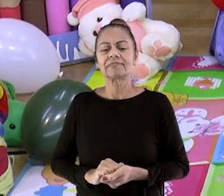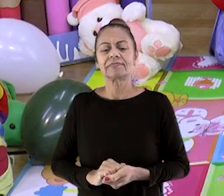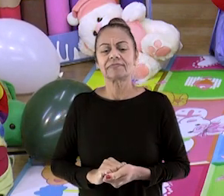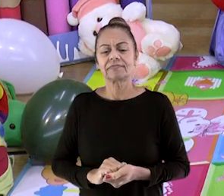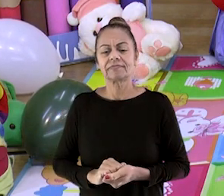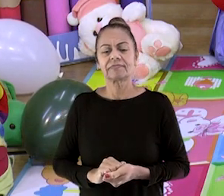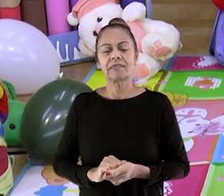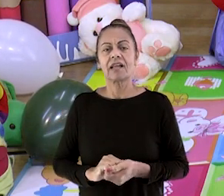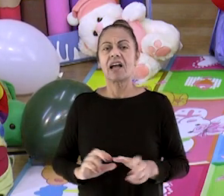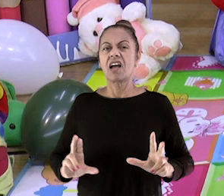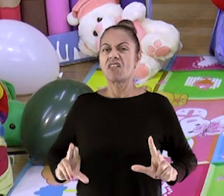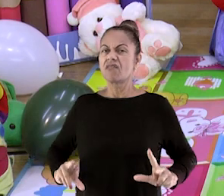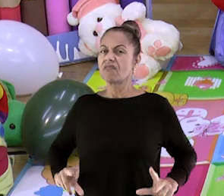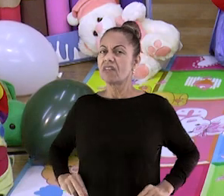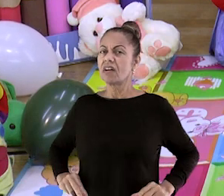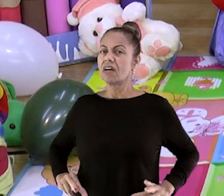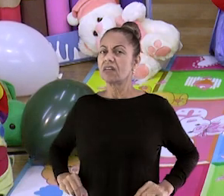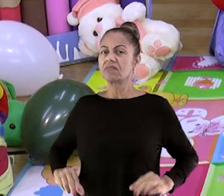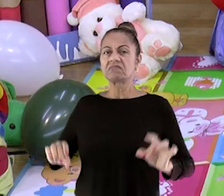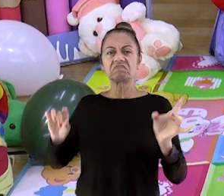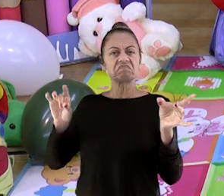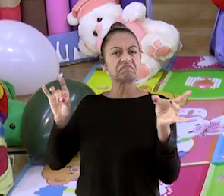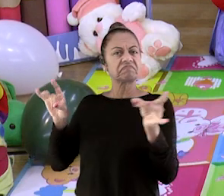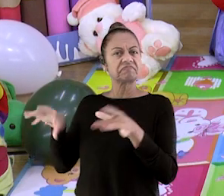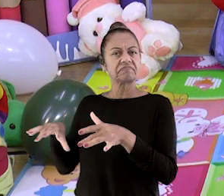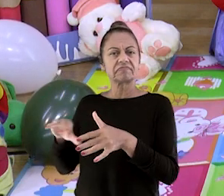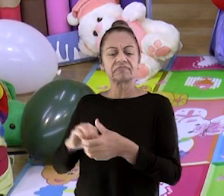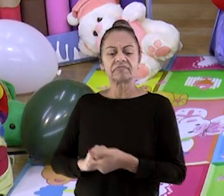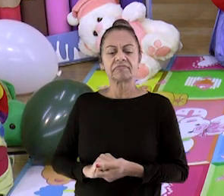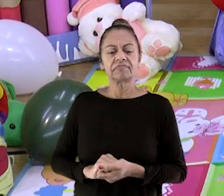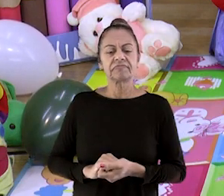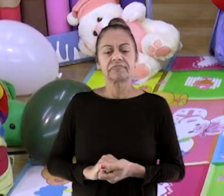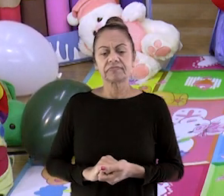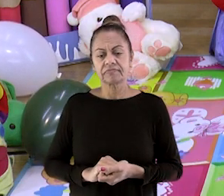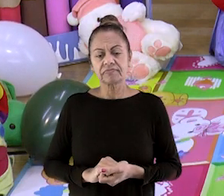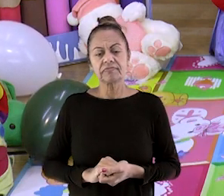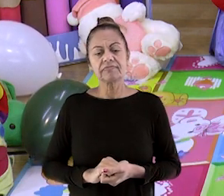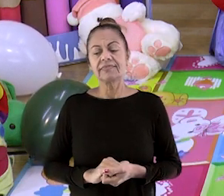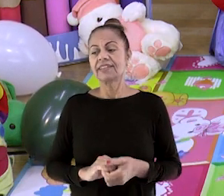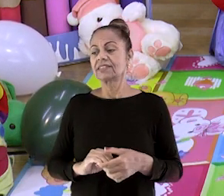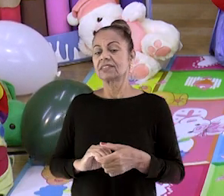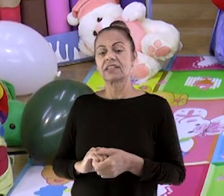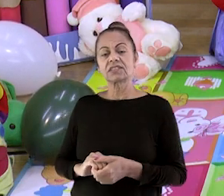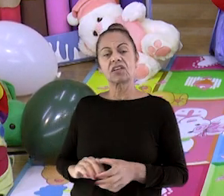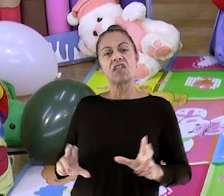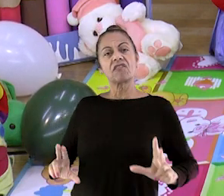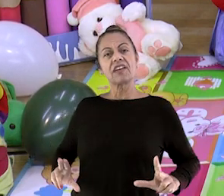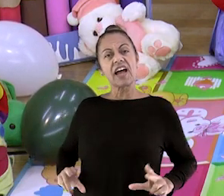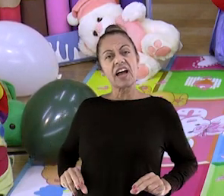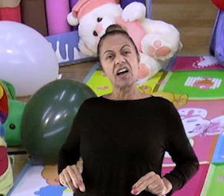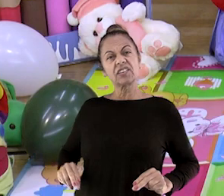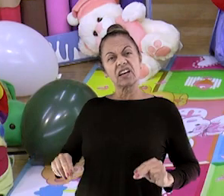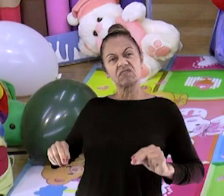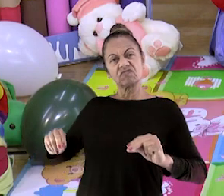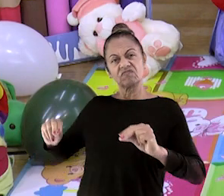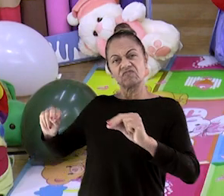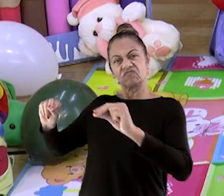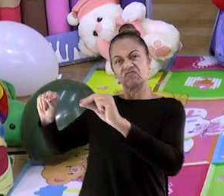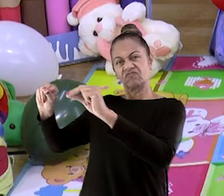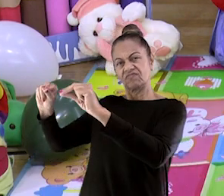preciso usar fraldas é só dar tchau para as fraldas